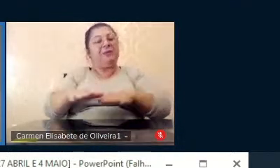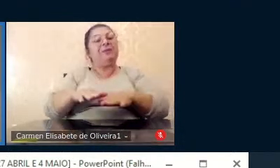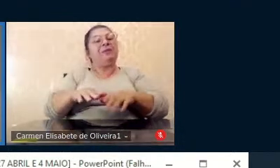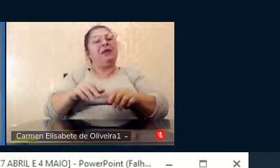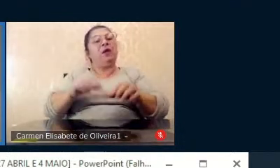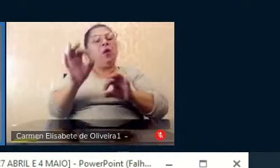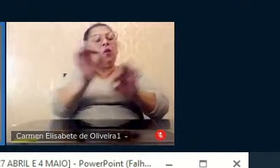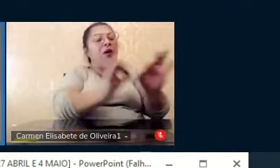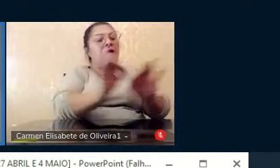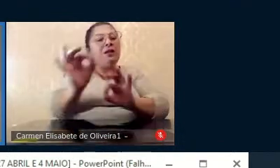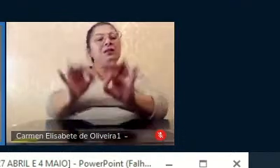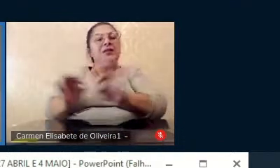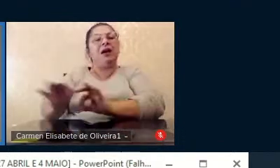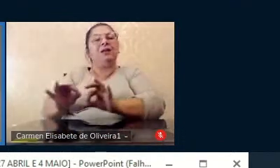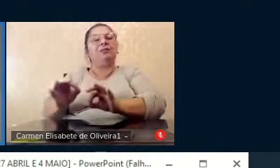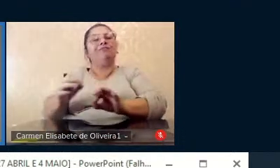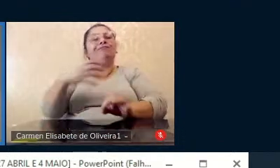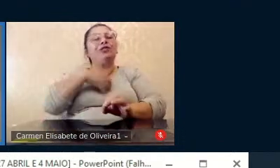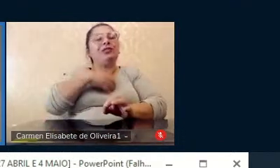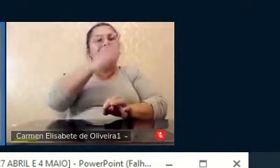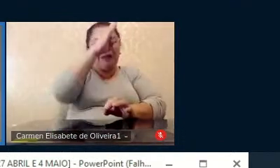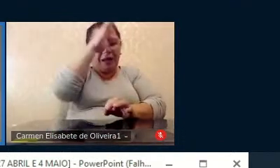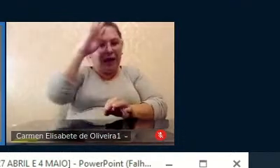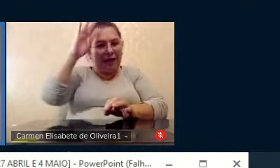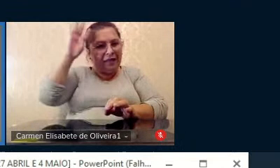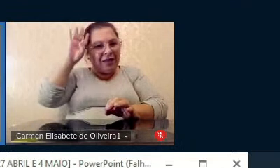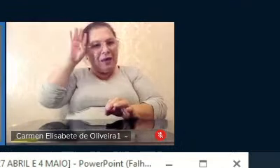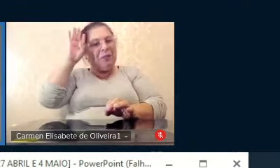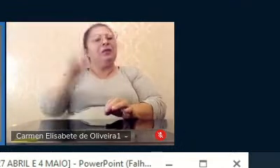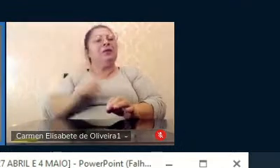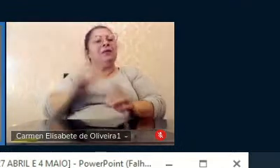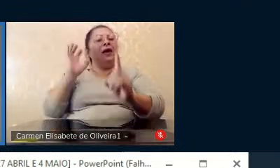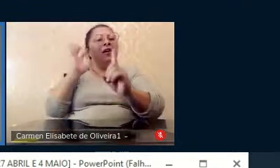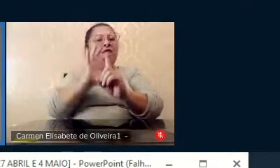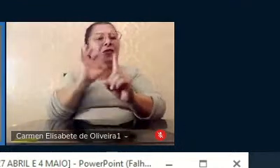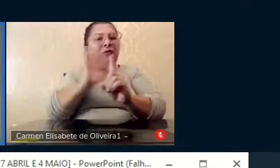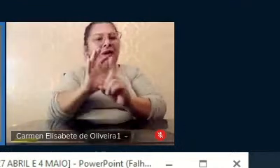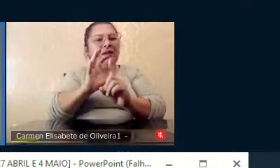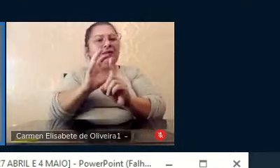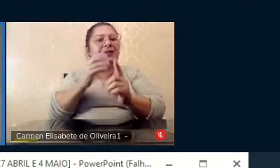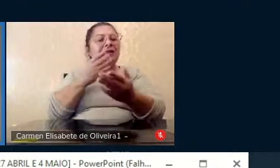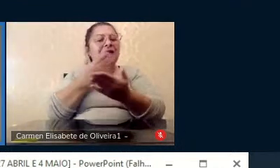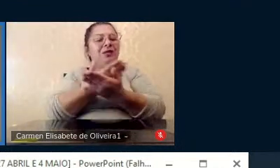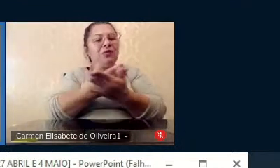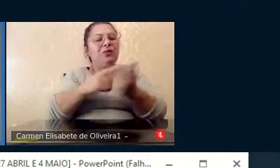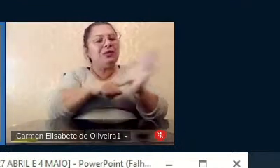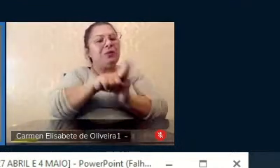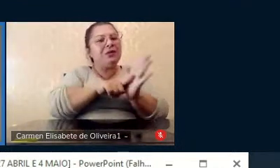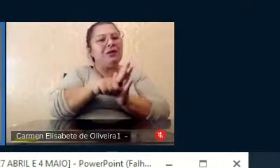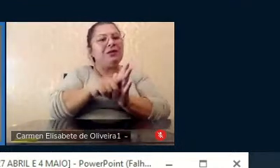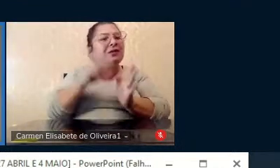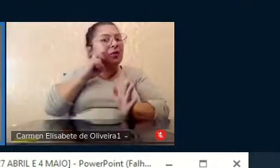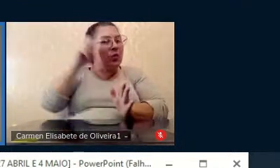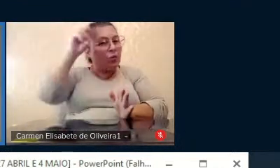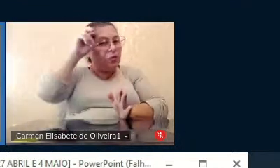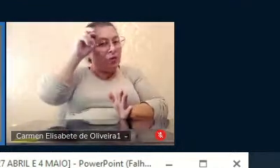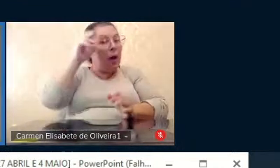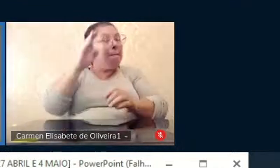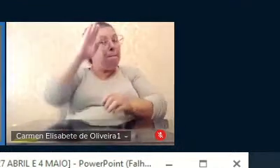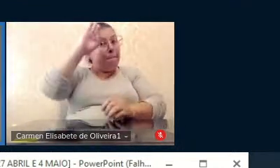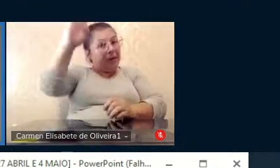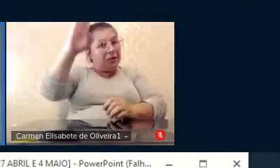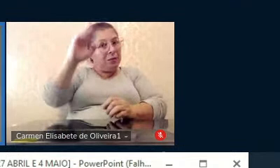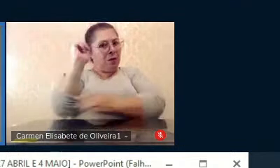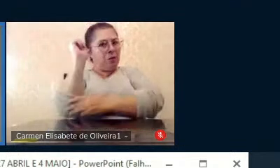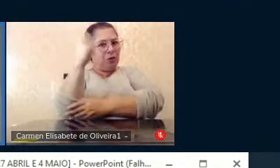foram organizados no meio acadêmico, influenciado pelos estudos culturais, principalmente no Rio Grande do Sul.